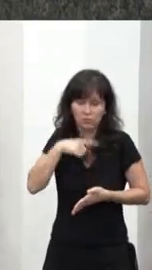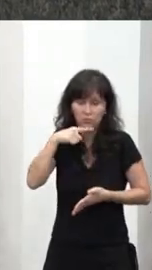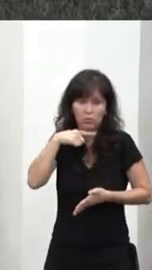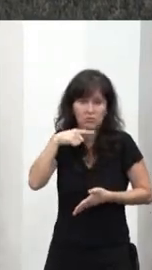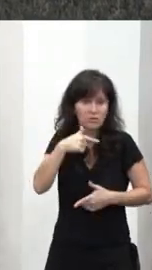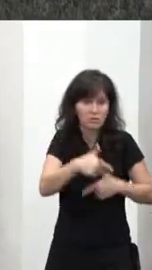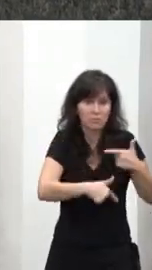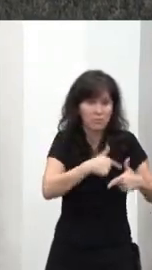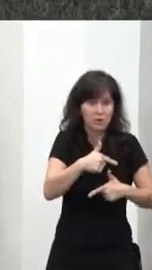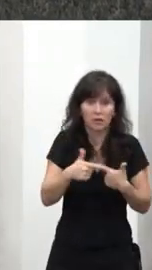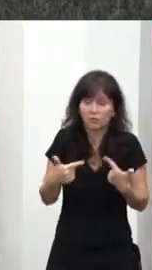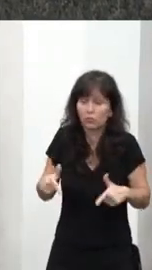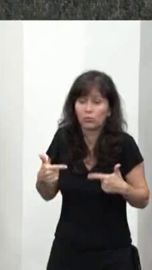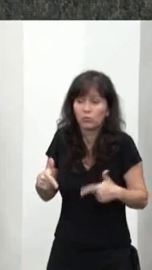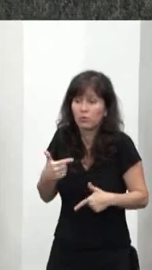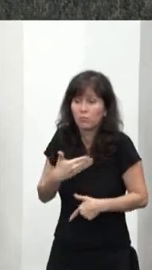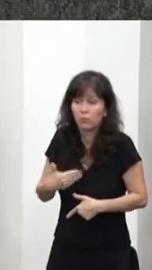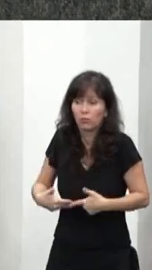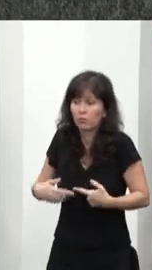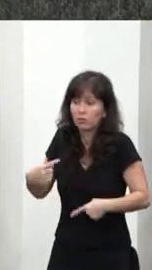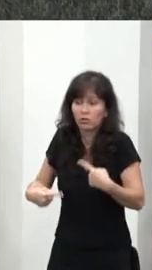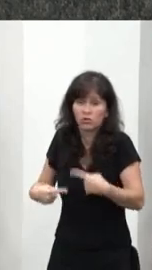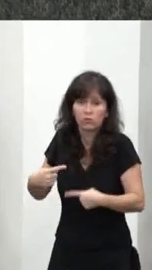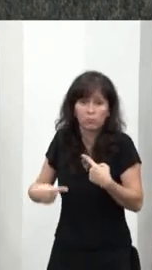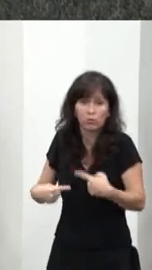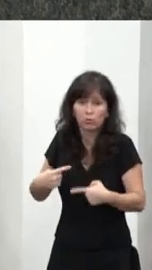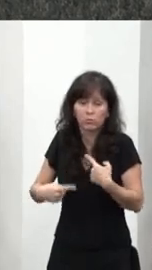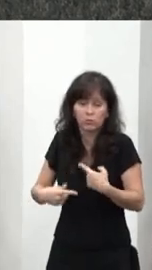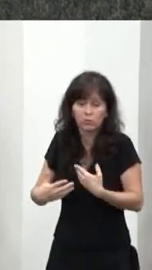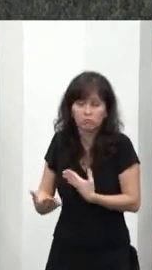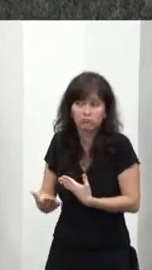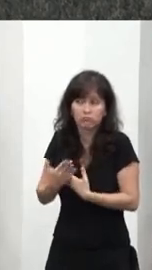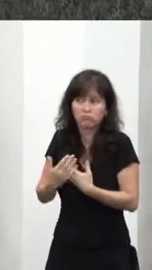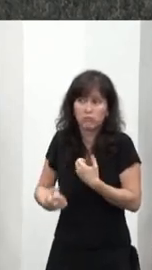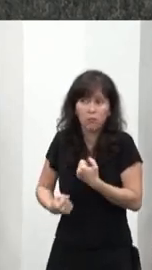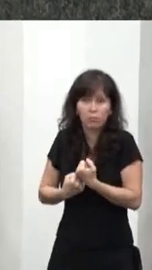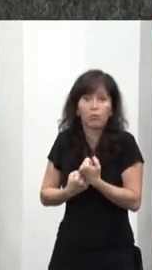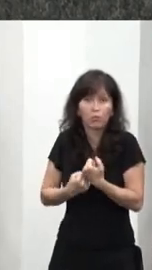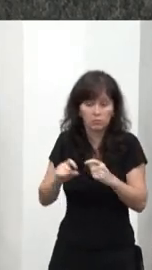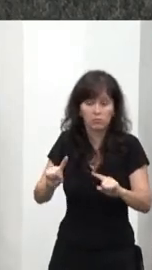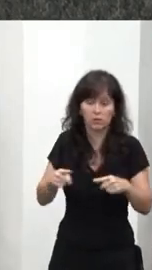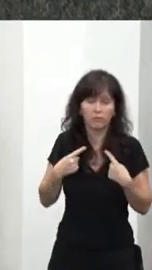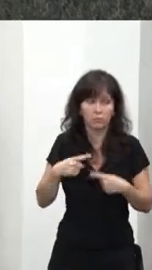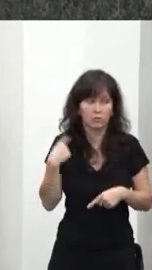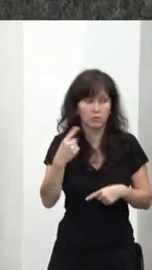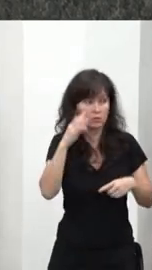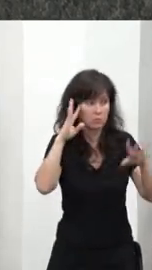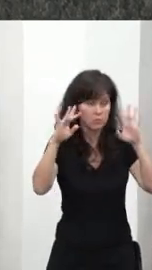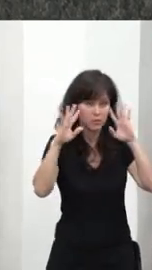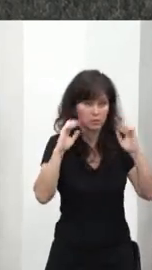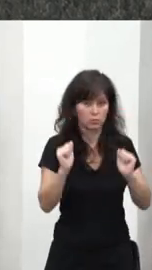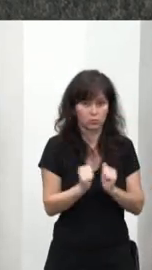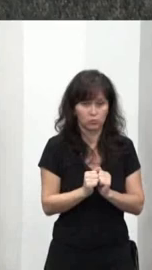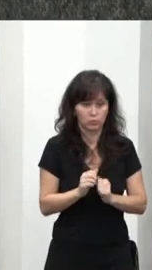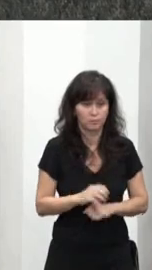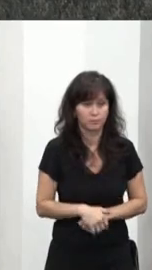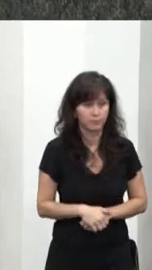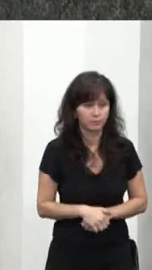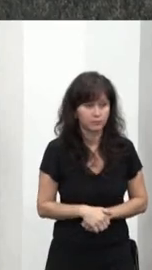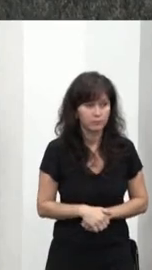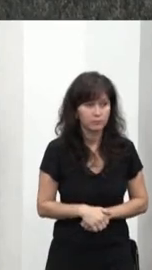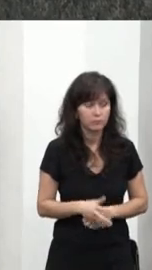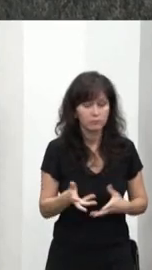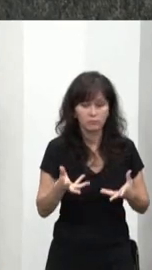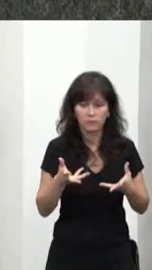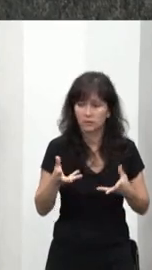não tem política pública que dê conta de chegar ali então desafio para a gente pensar juntos sim obrigado Tiago eu queria a deputada Luciane